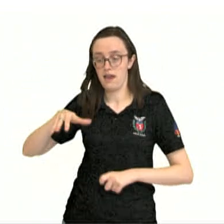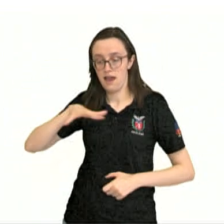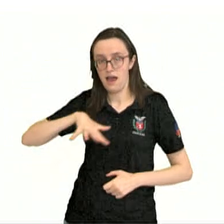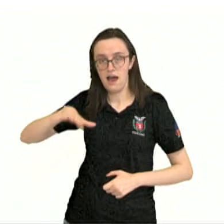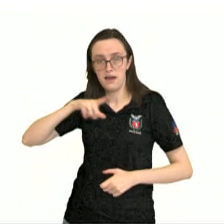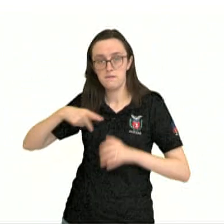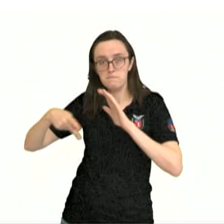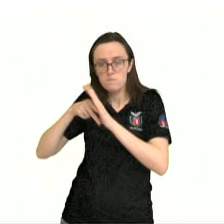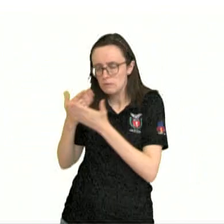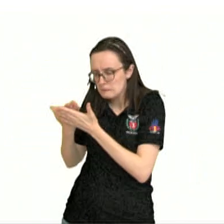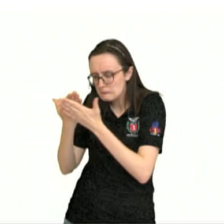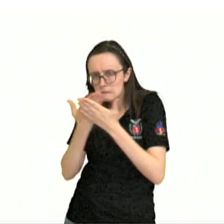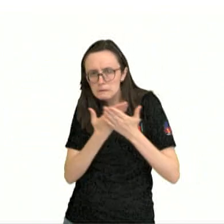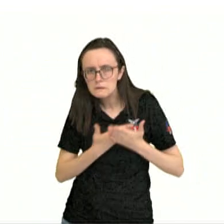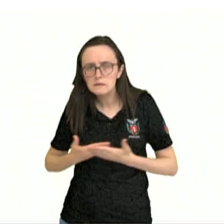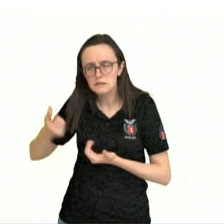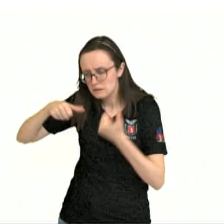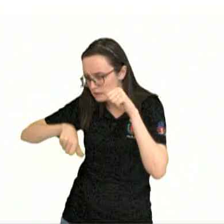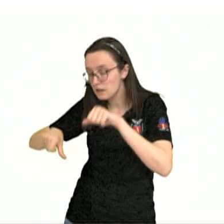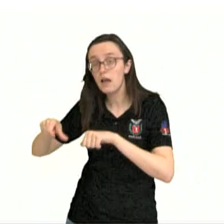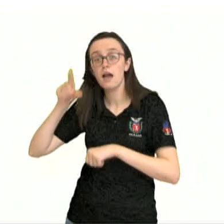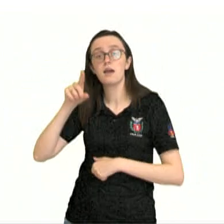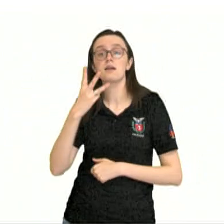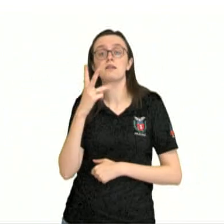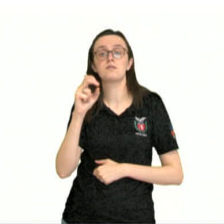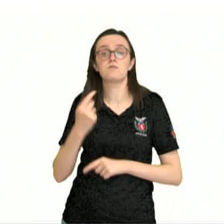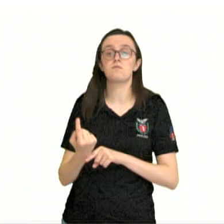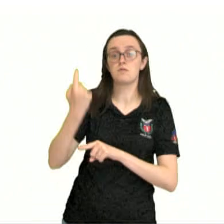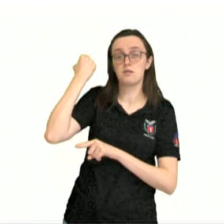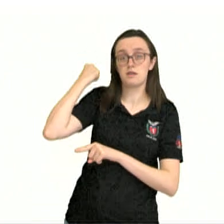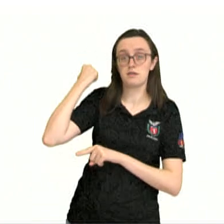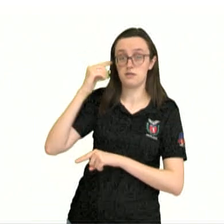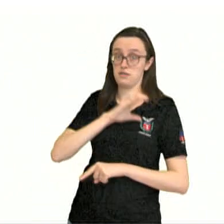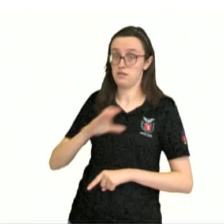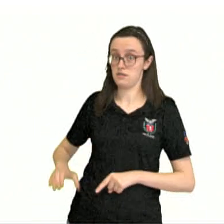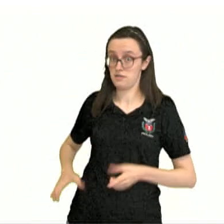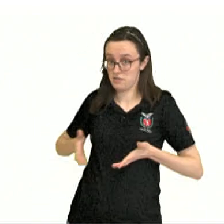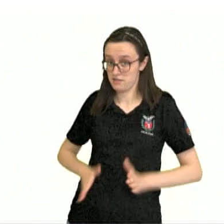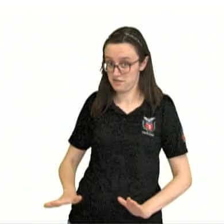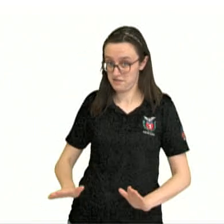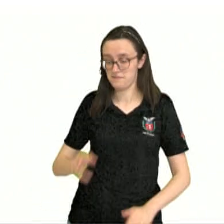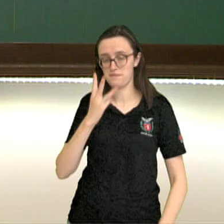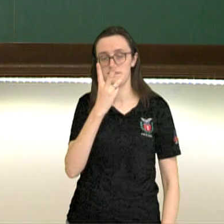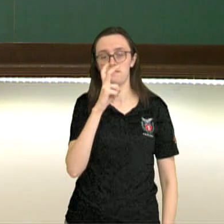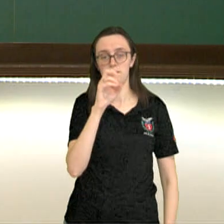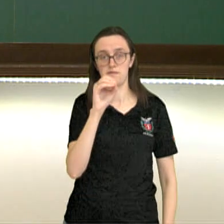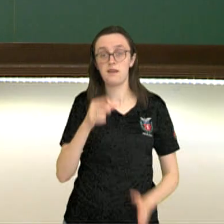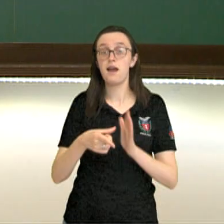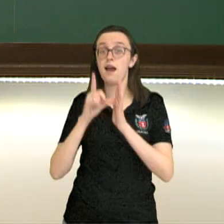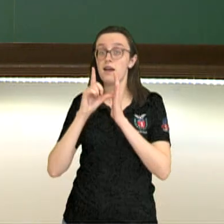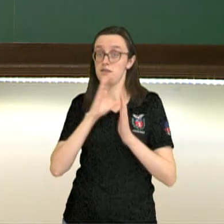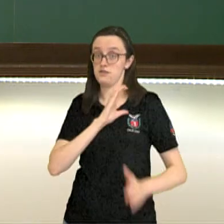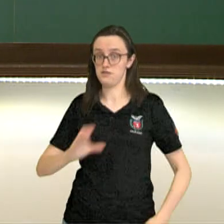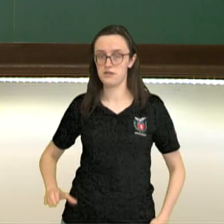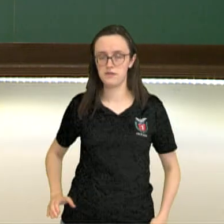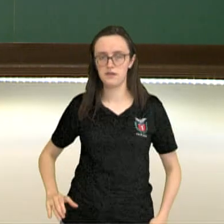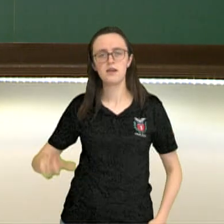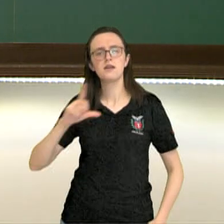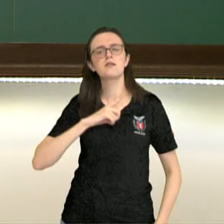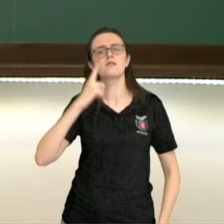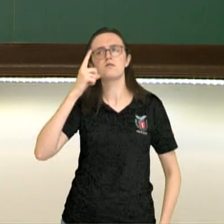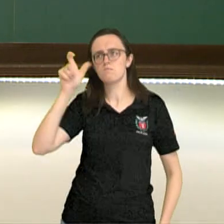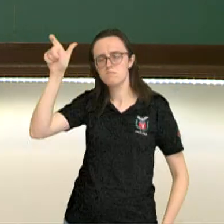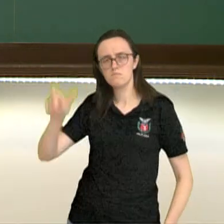alquimistas datam de cerca de 350 a.C. Aristóteles, um filósofo